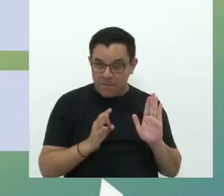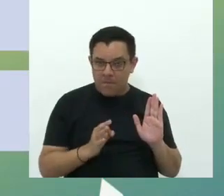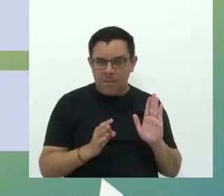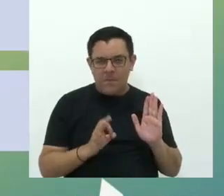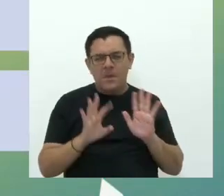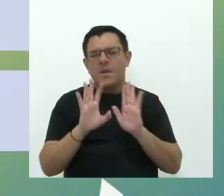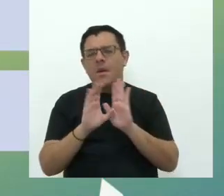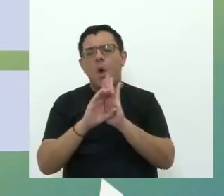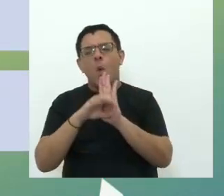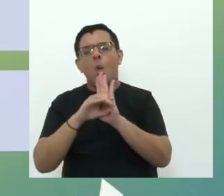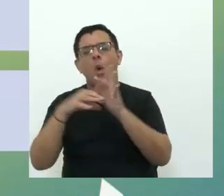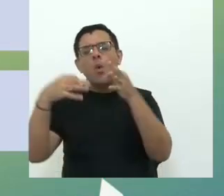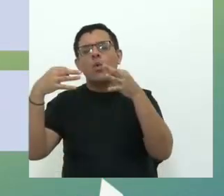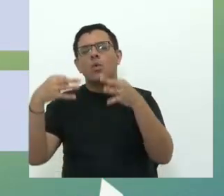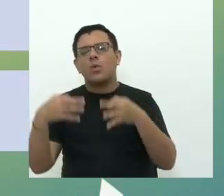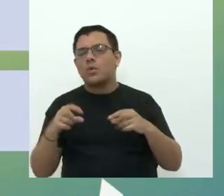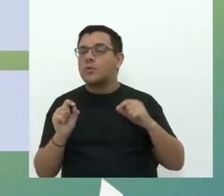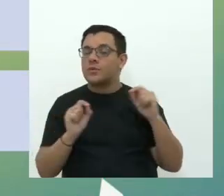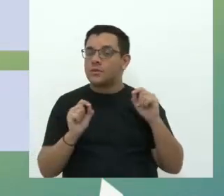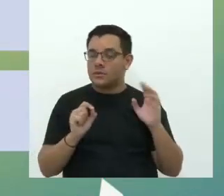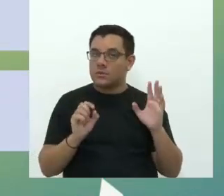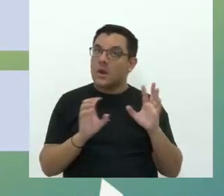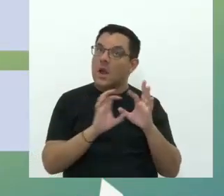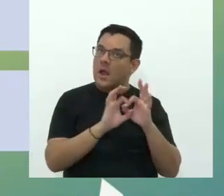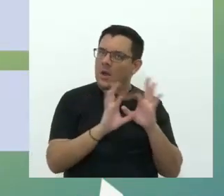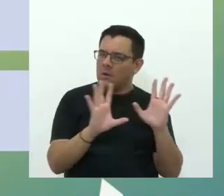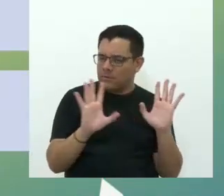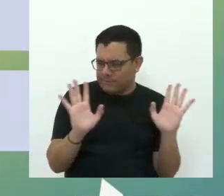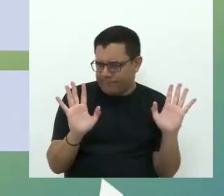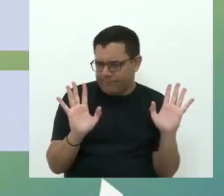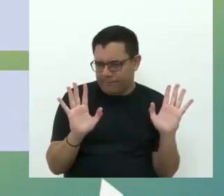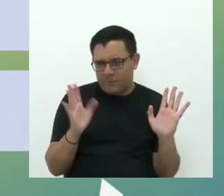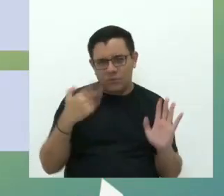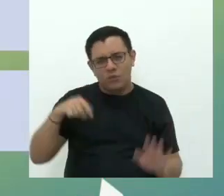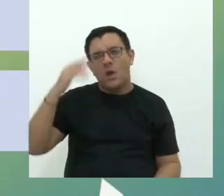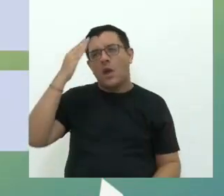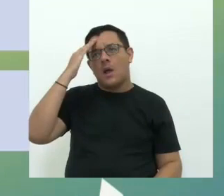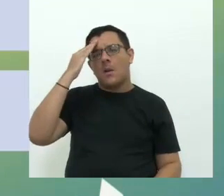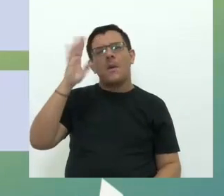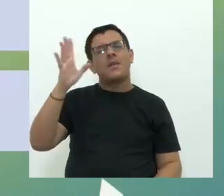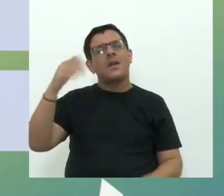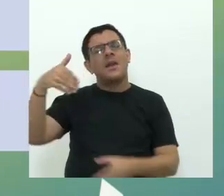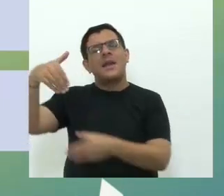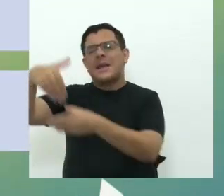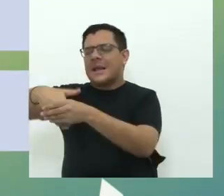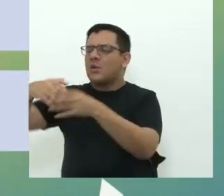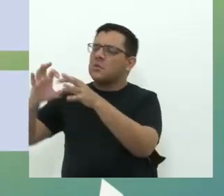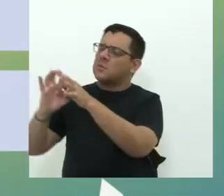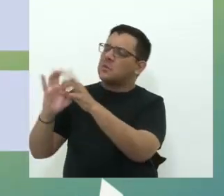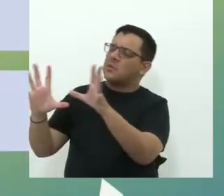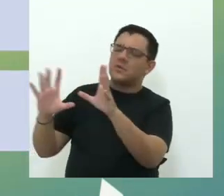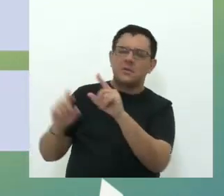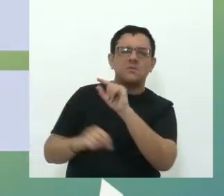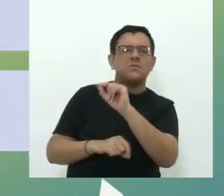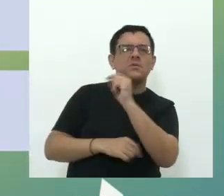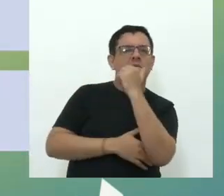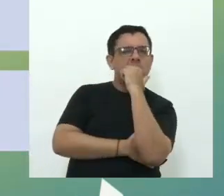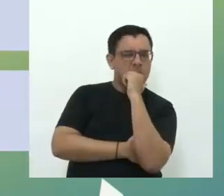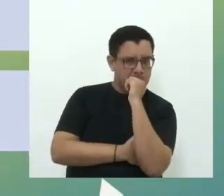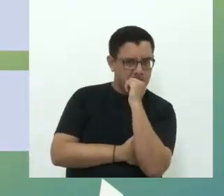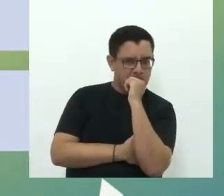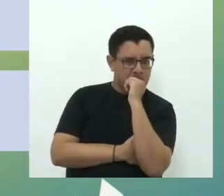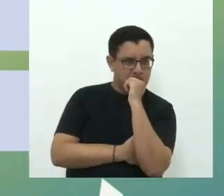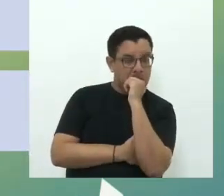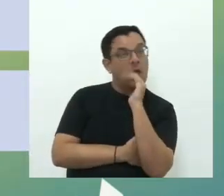de Justo porque assim eleições Livres a gente até é capaz de entender melhor mas eleição justa O que é uma eleição justa ah